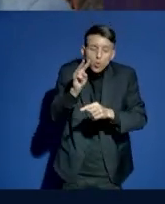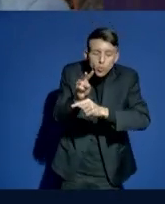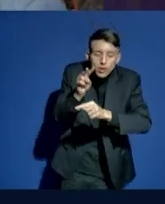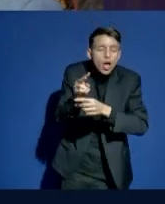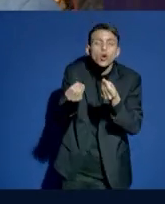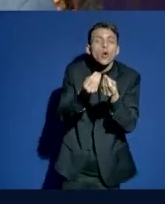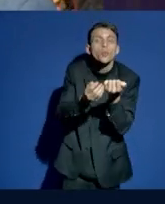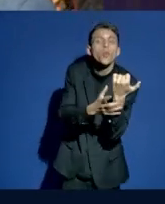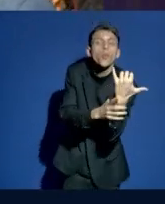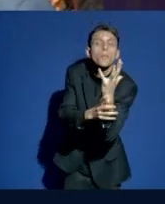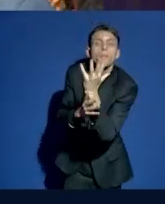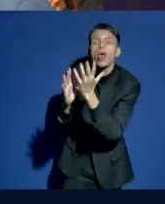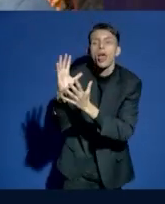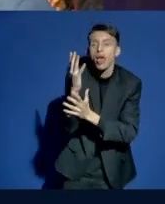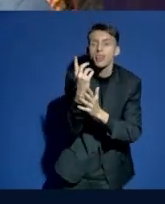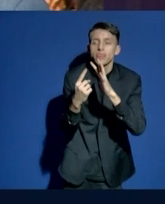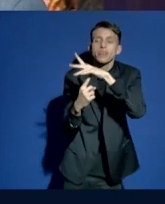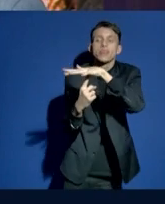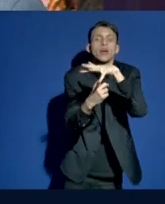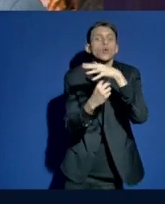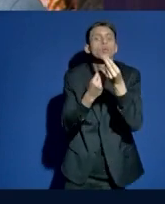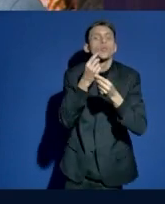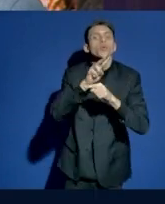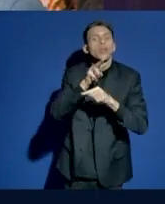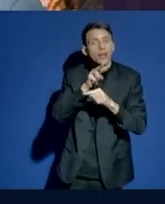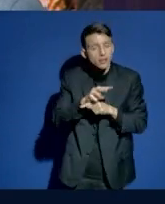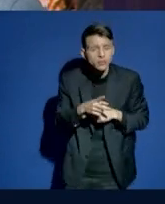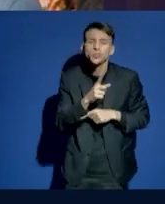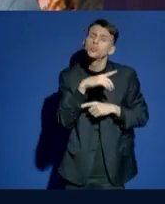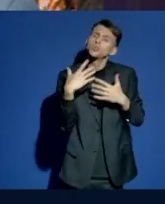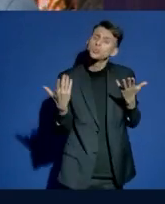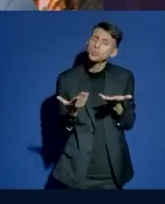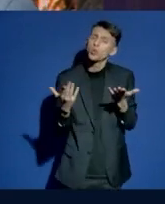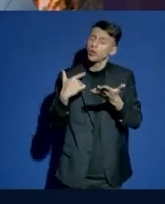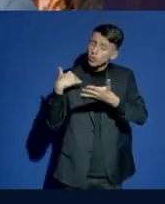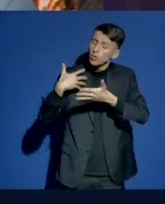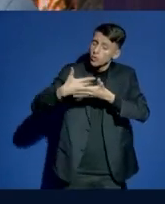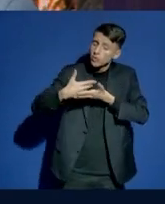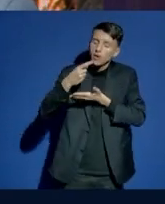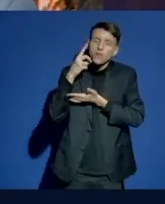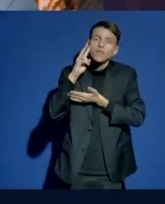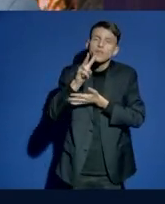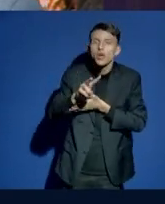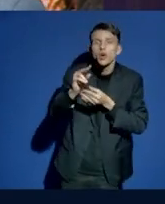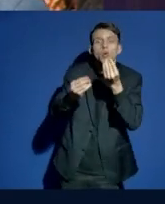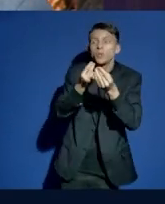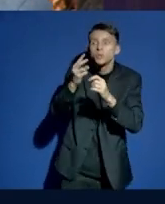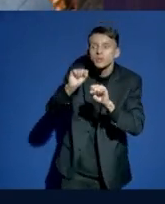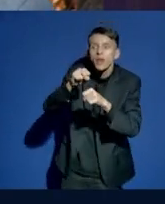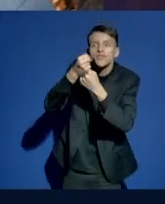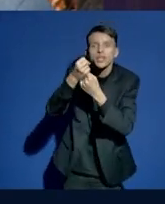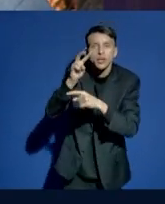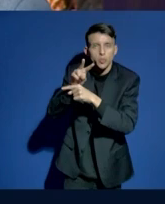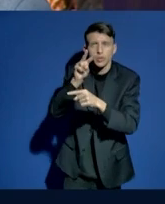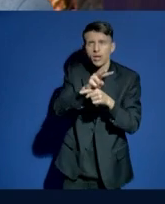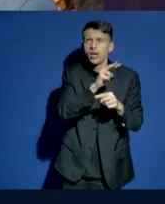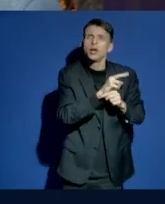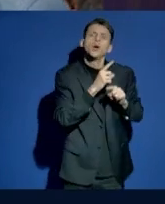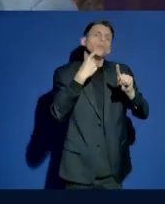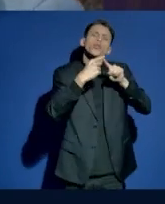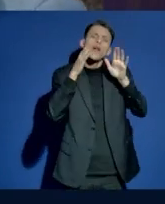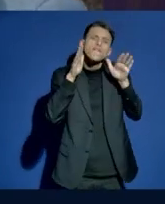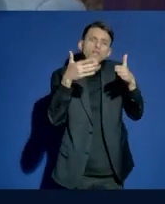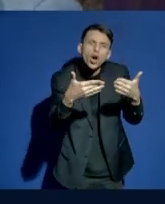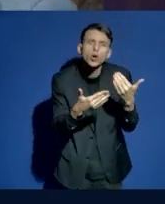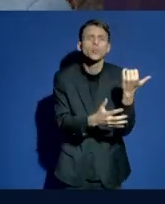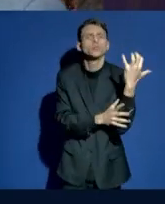passou, aproximadamente 4 anos atrás, a também olhar para o setor de defensivos biológicos no Brasil. E por que desse olhar também